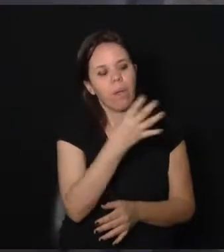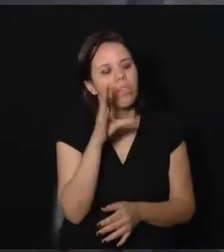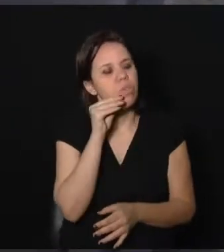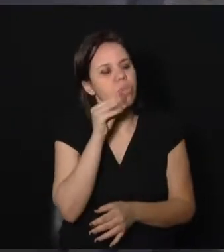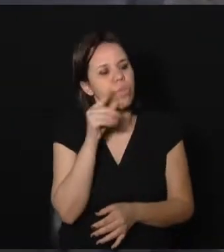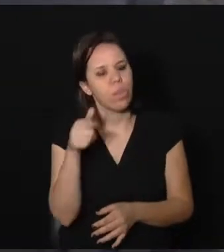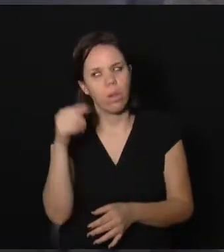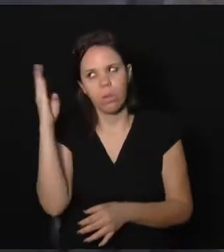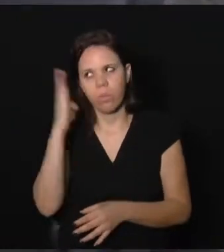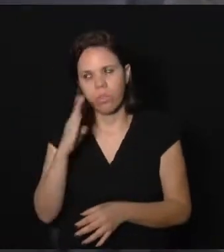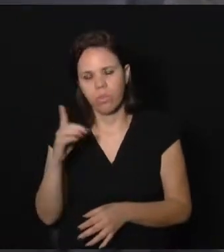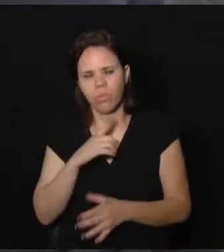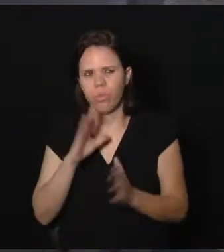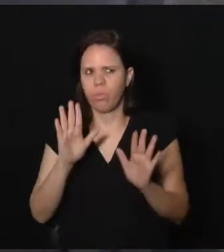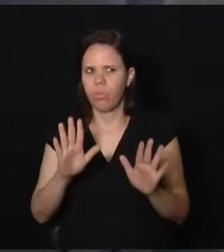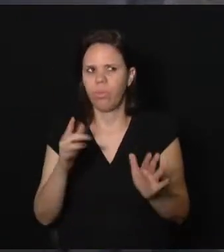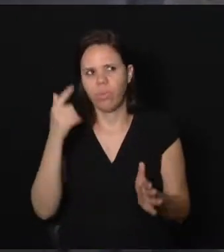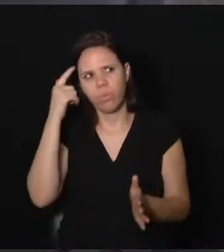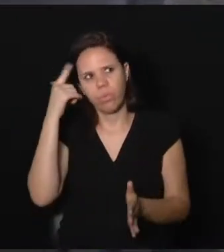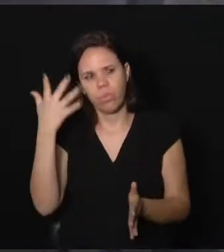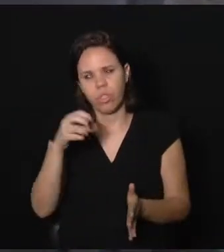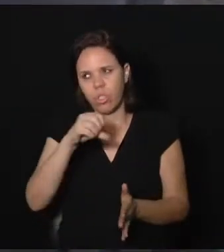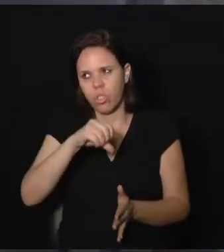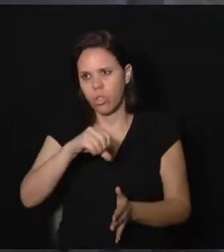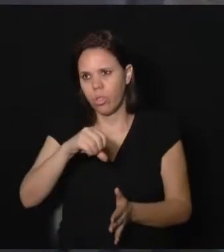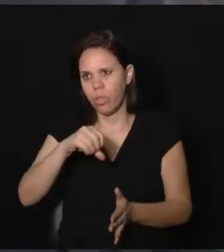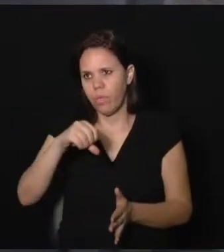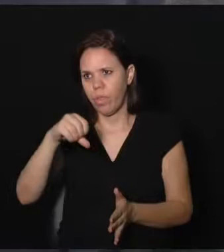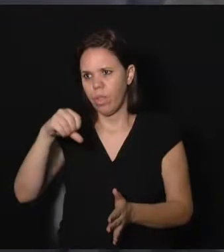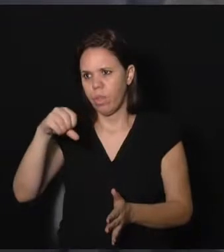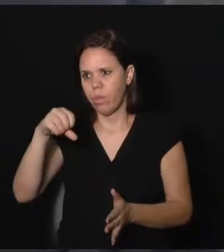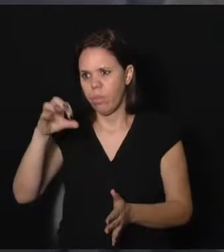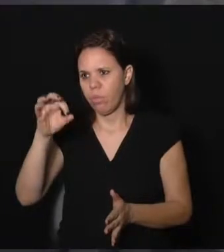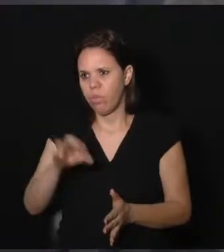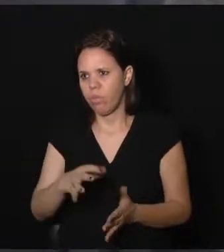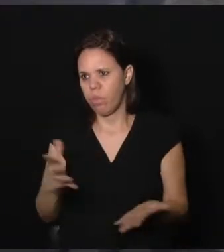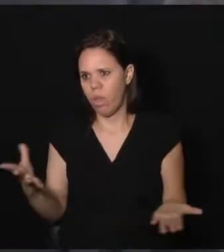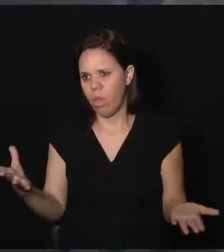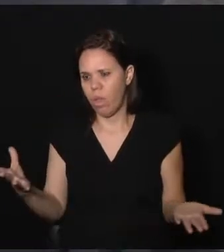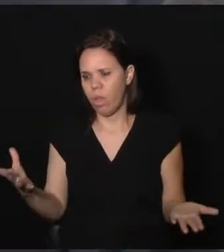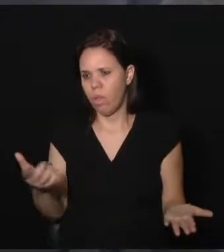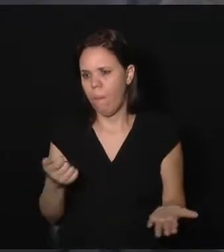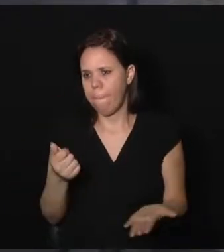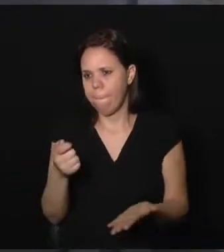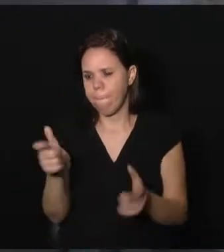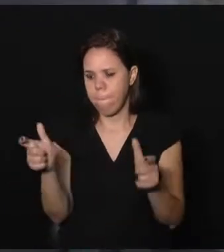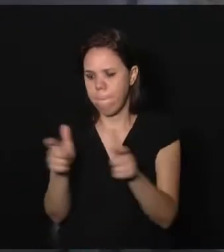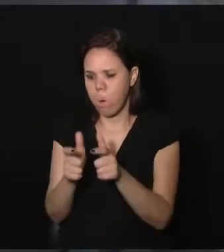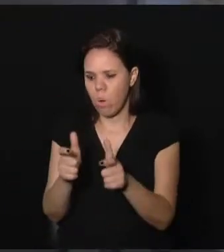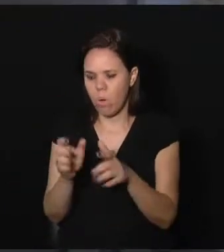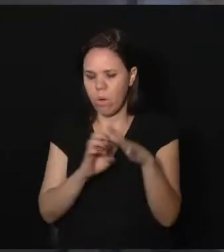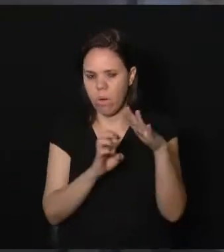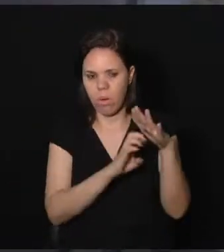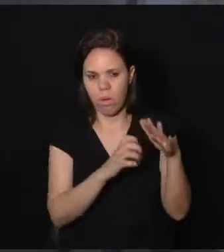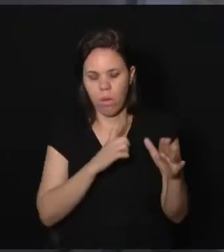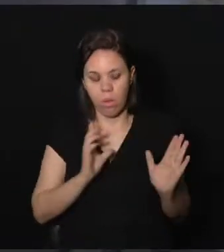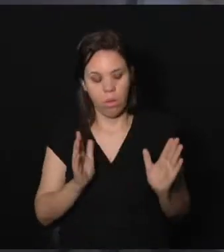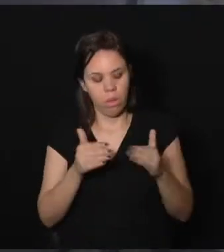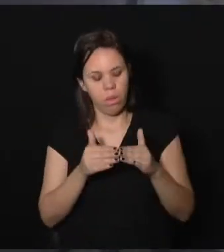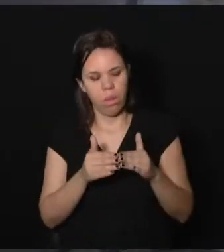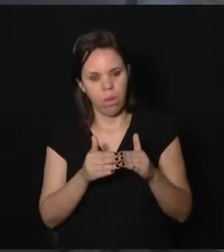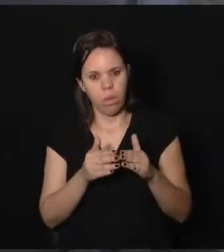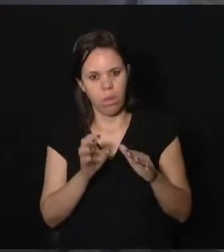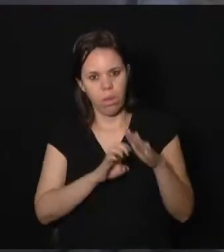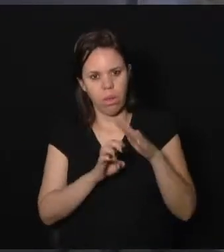Brasil é formado por 90 e poucos % de pequenas empresas, né? Então, vamos ter o foco nas